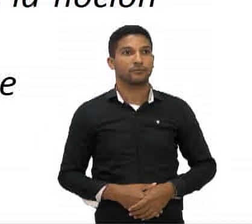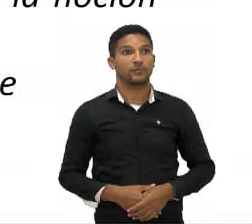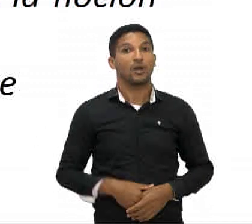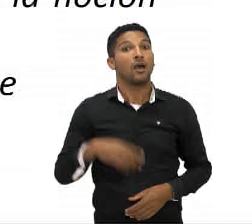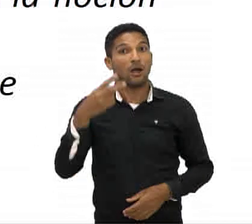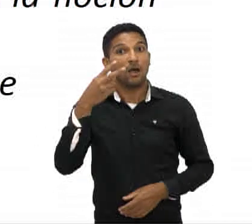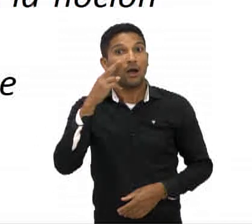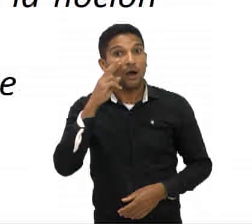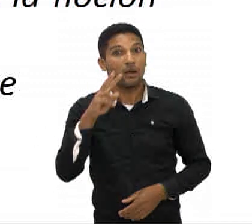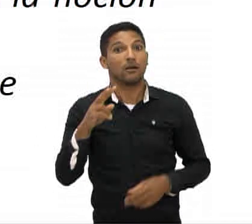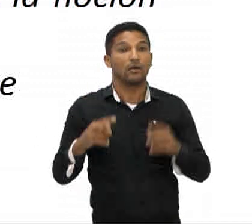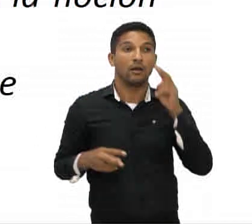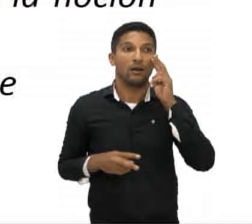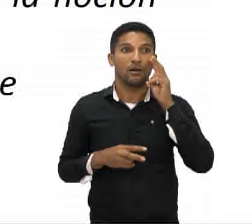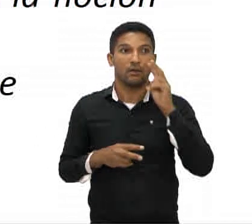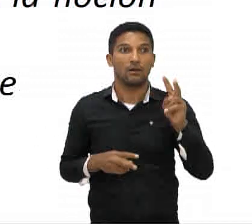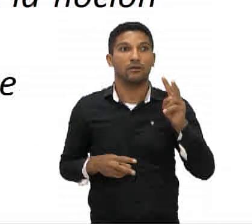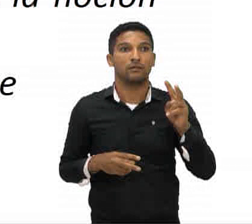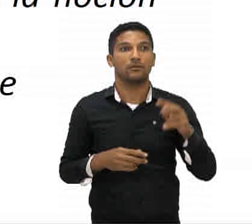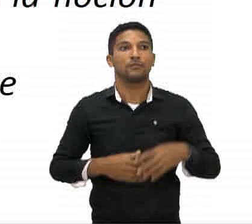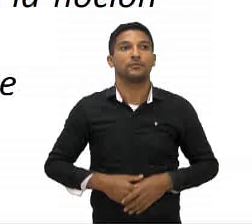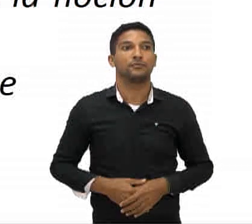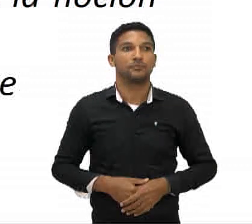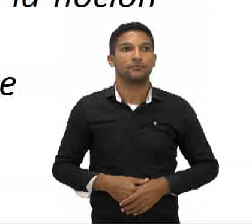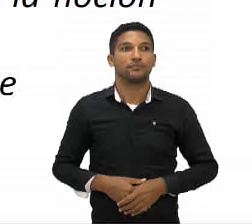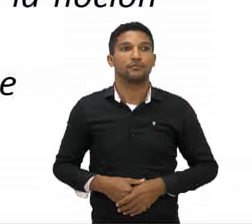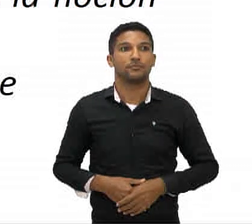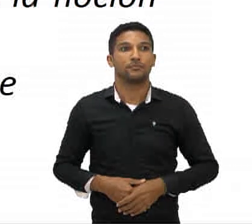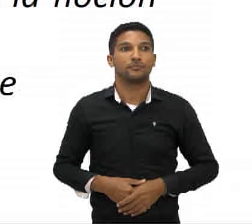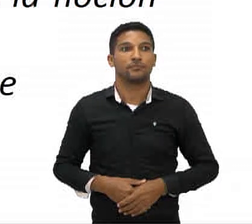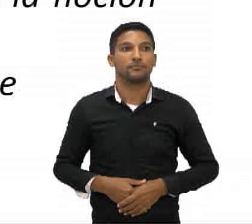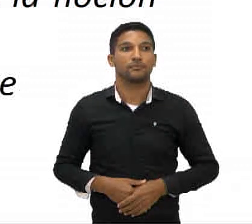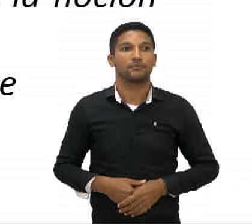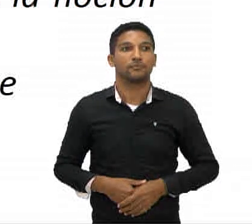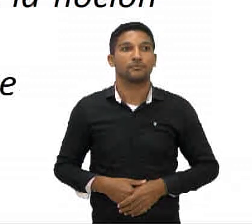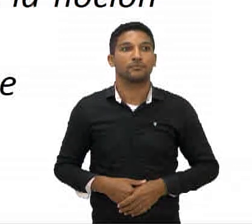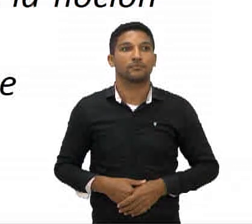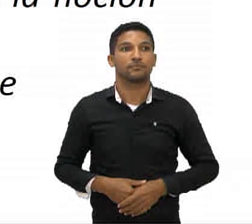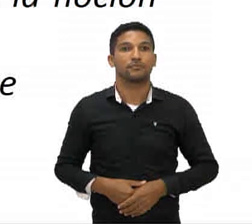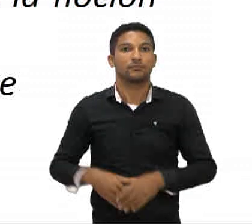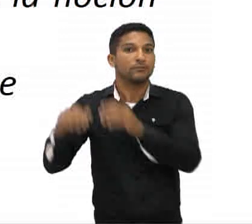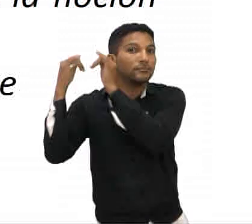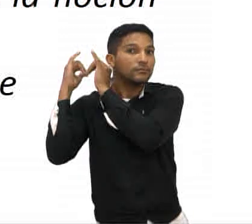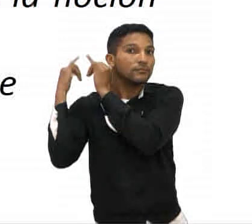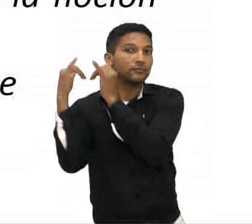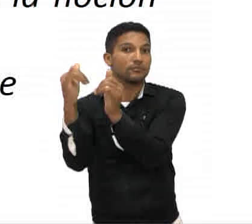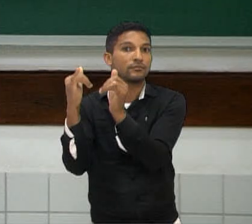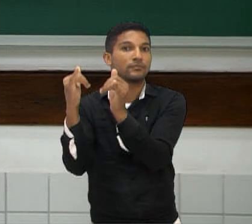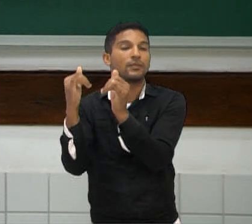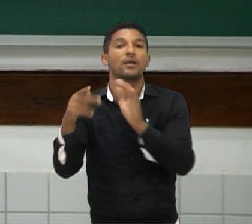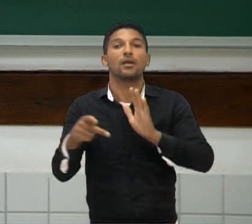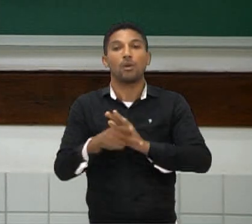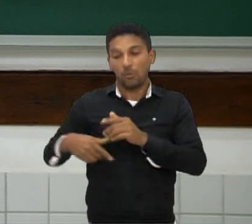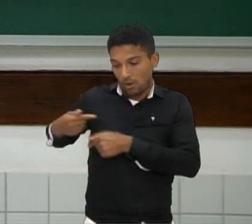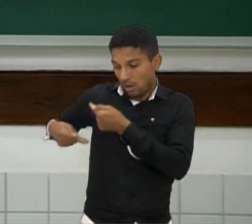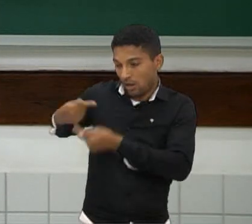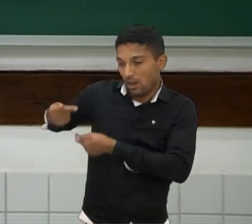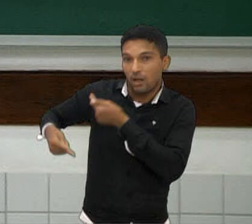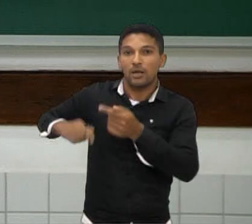ficción que se transmite generalmente de boca en boca como si fuera verídica. ¿De